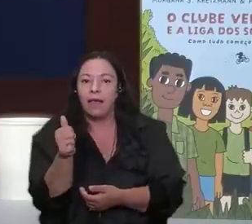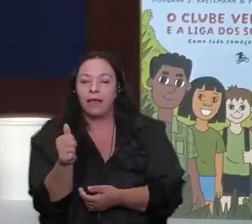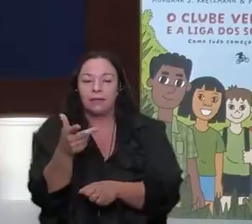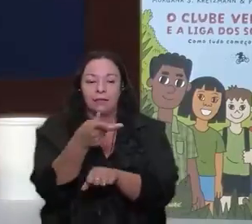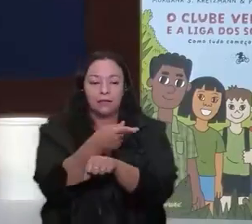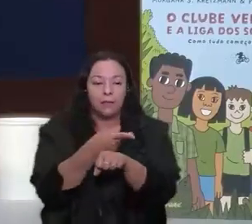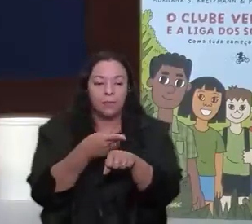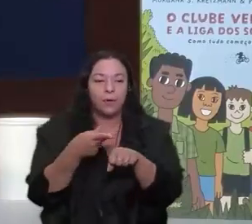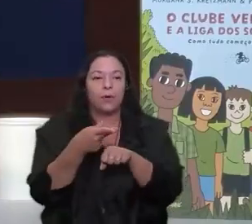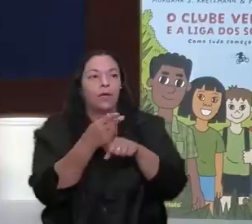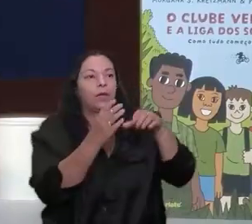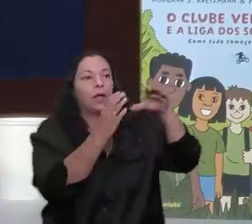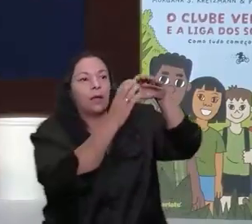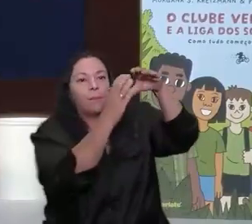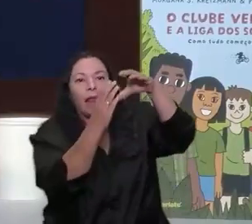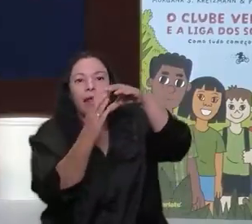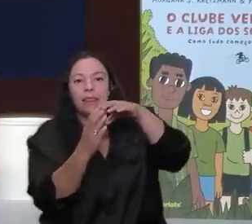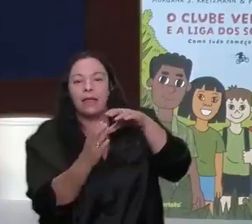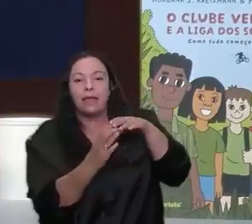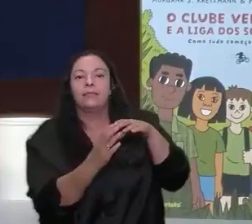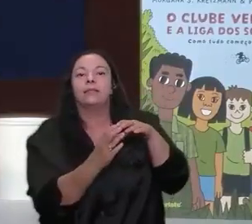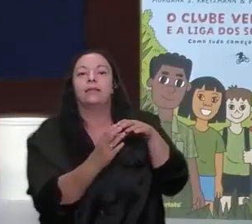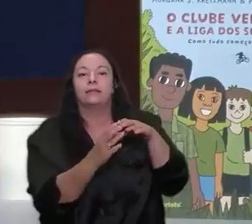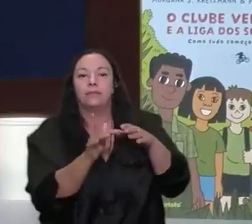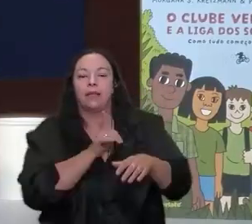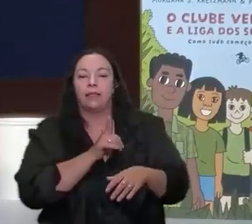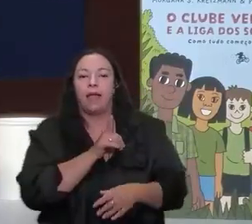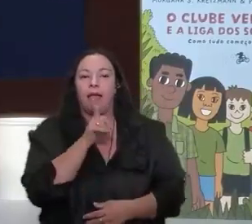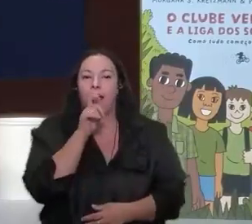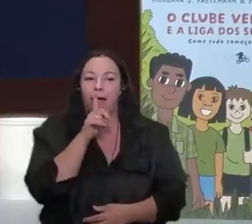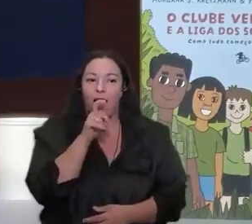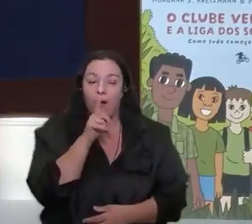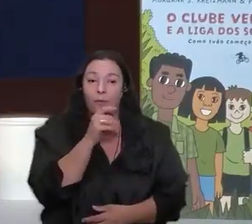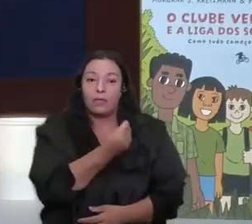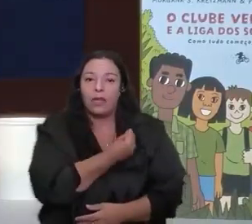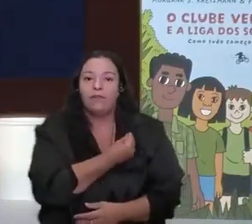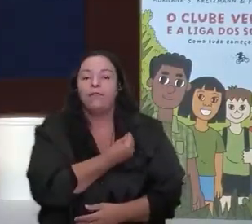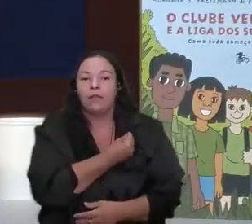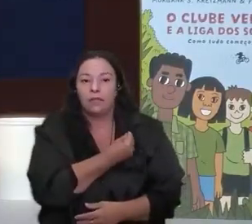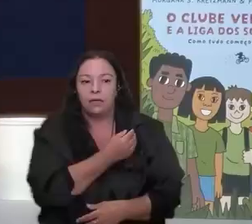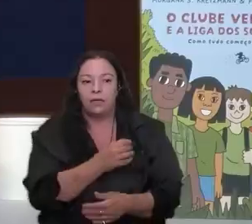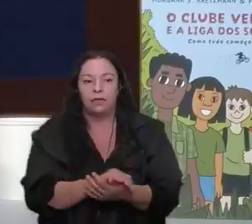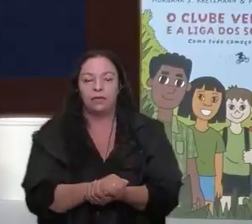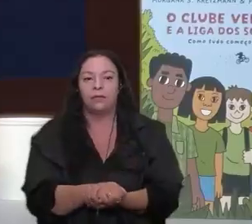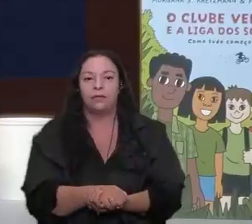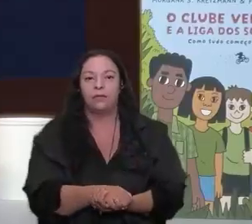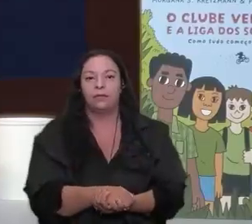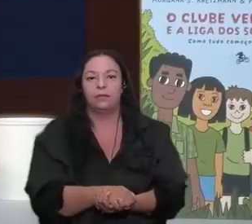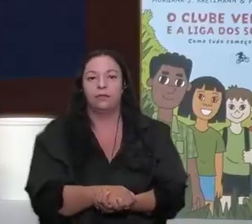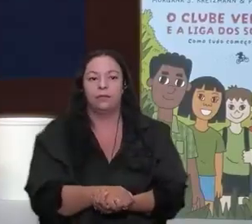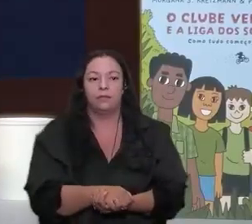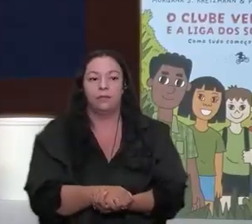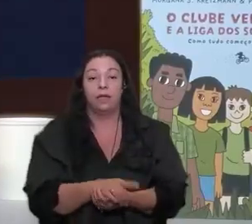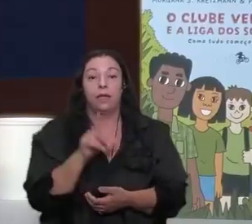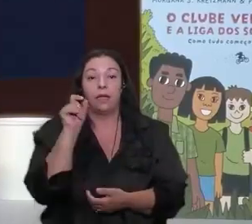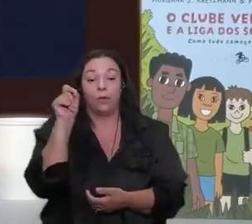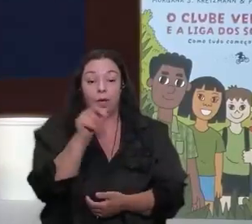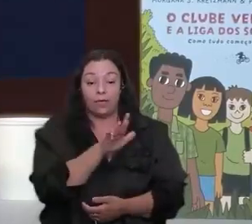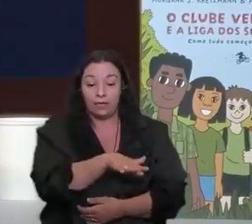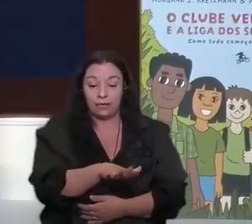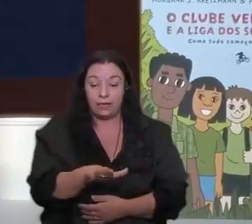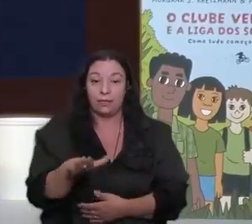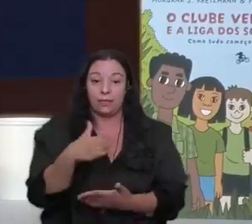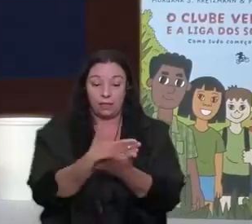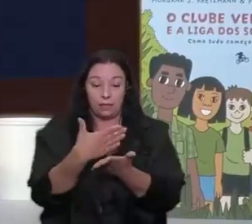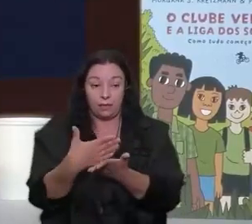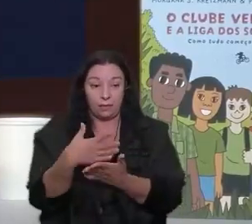planetas habitáveis e que tenham vida. E a gente foi negligenciando isso. E quando essas crianças